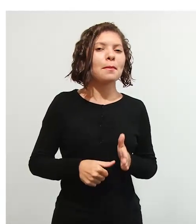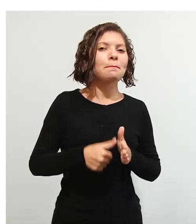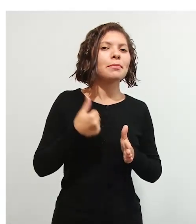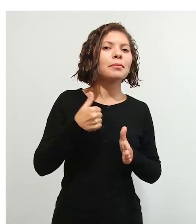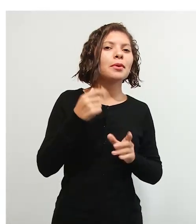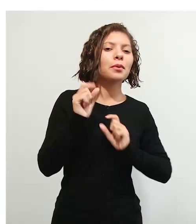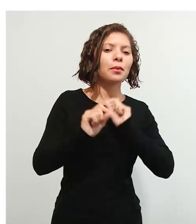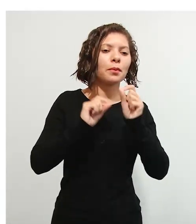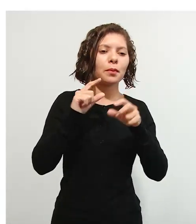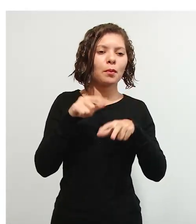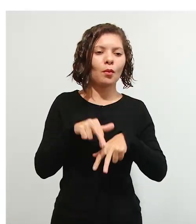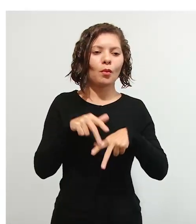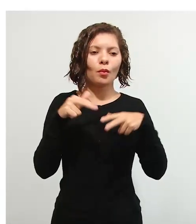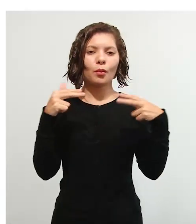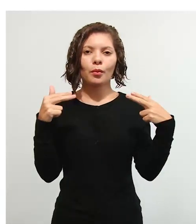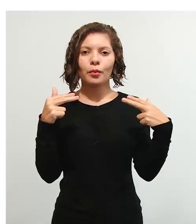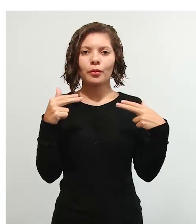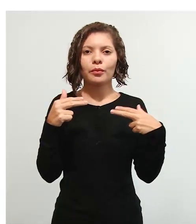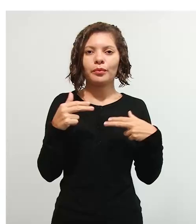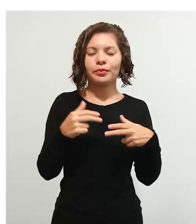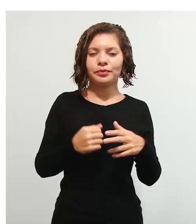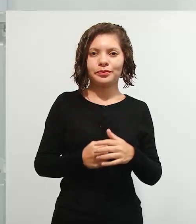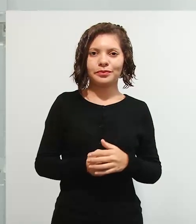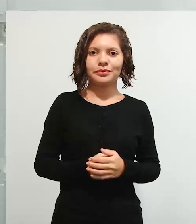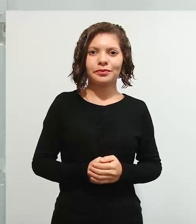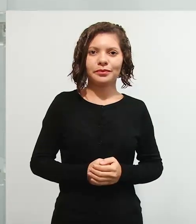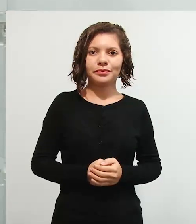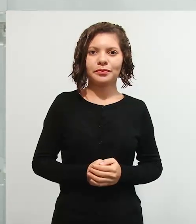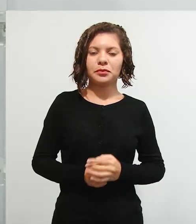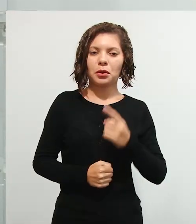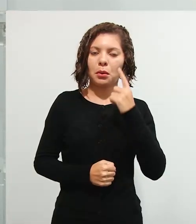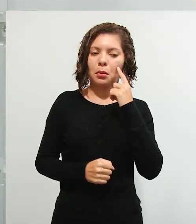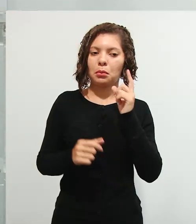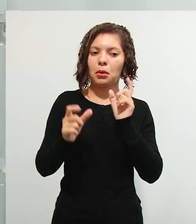Primeiro, raça. Então, voltando aqui comigo.